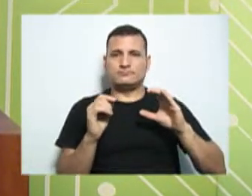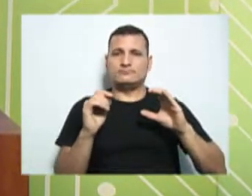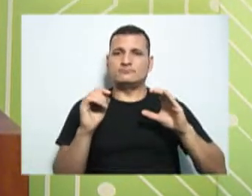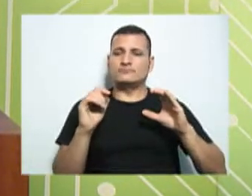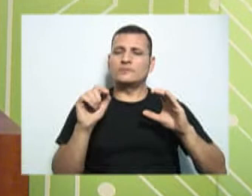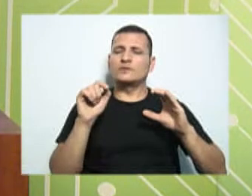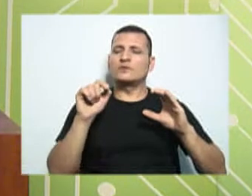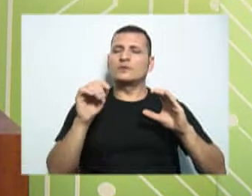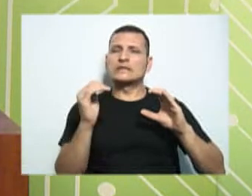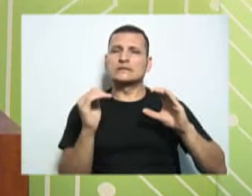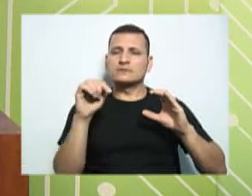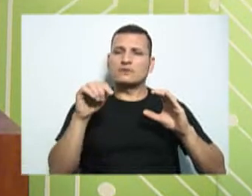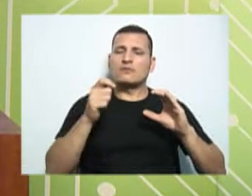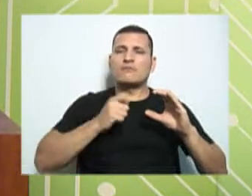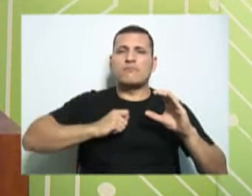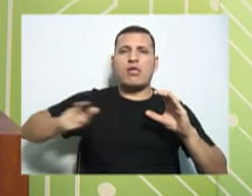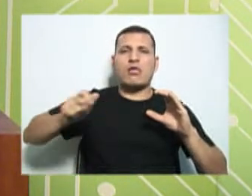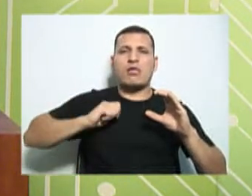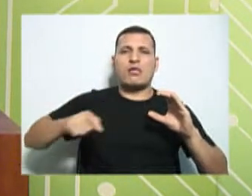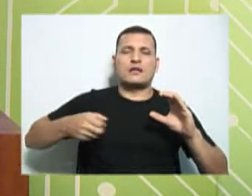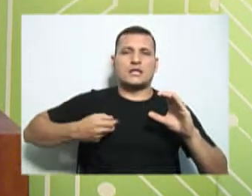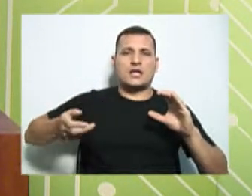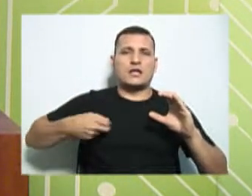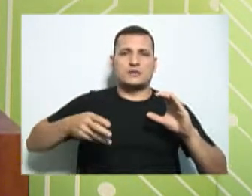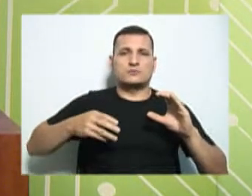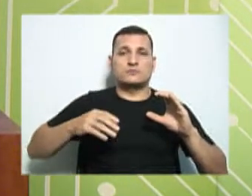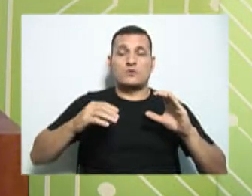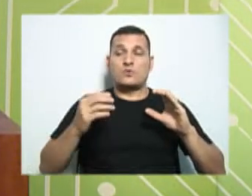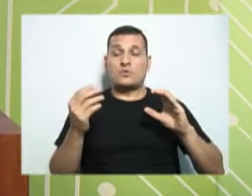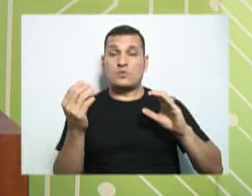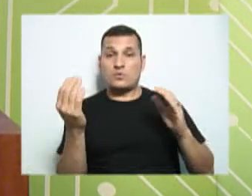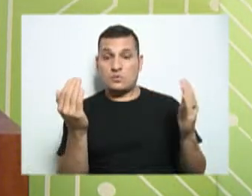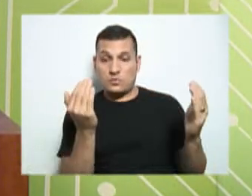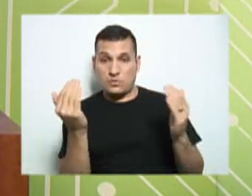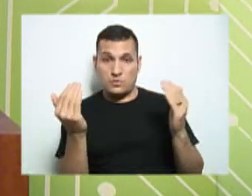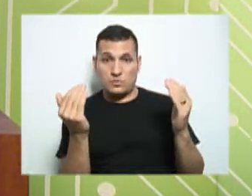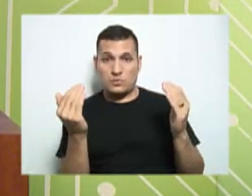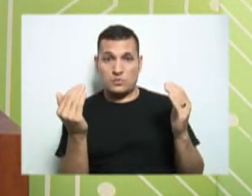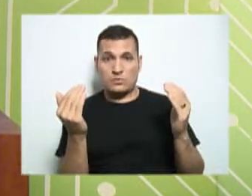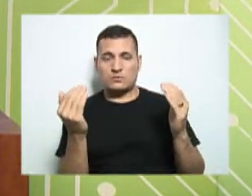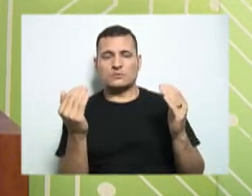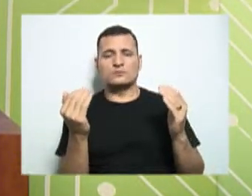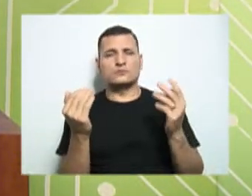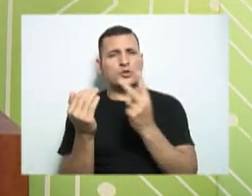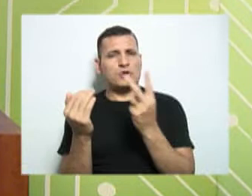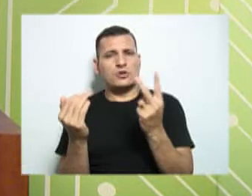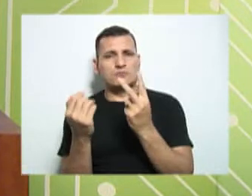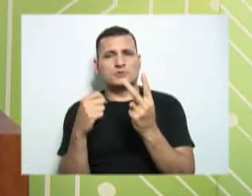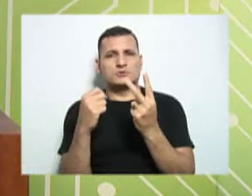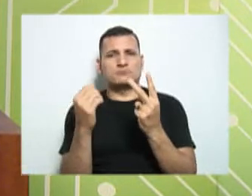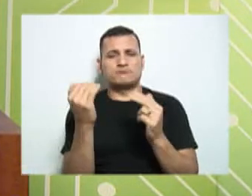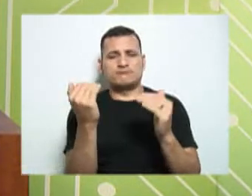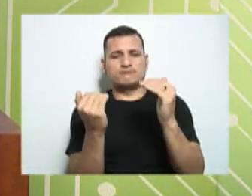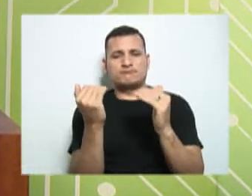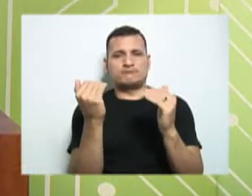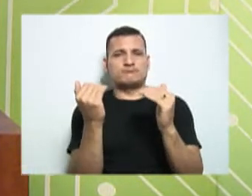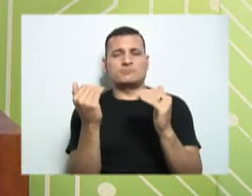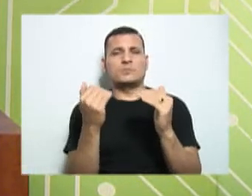tenho que ter ali o equilíbrio em ambos, certo? Eu não posso dizer, eu tive aqui um prejuízo, eu tive aqui um lucro.